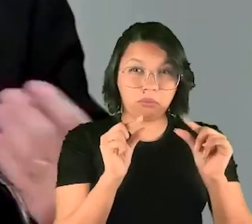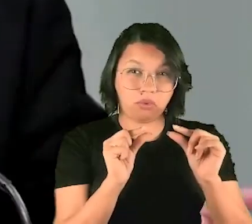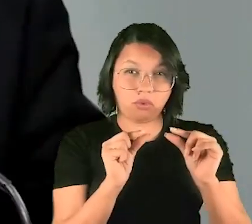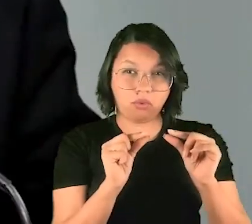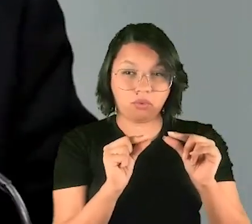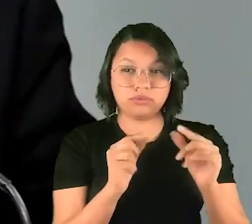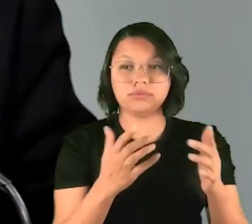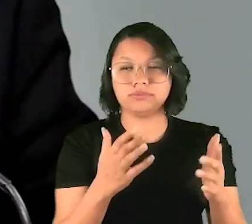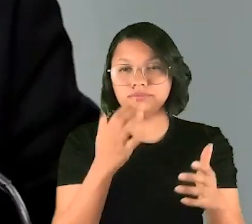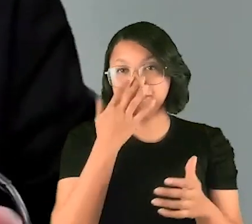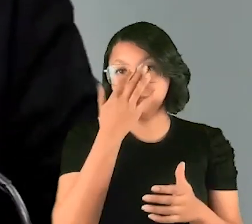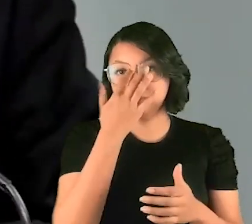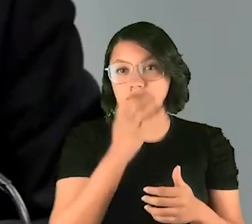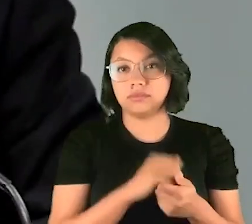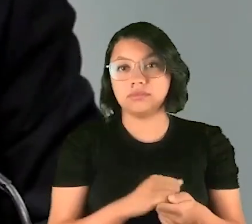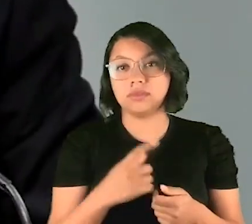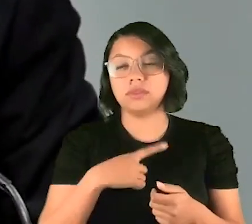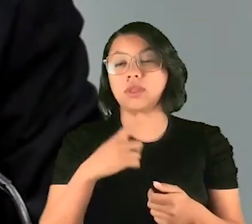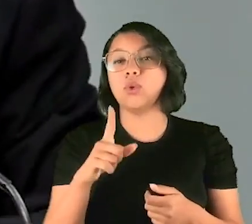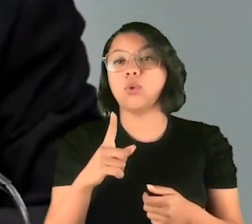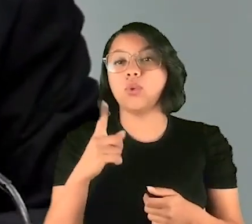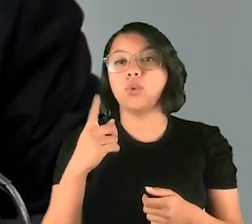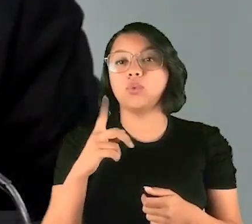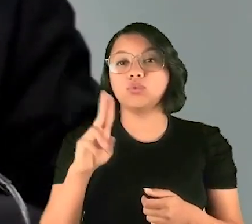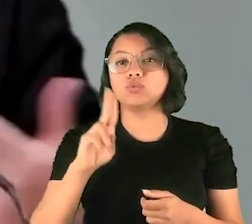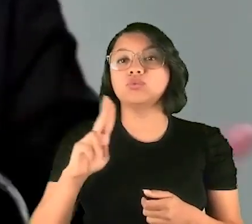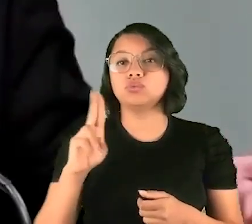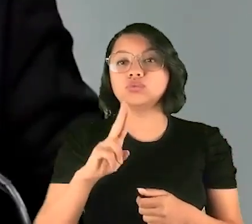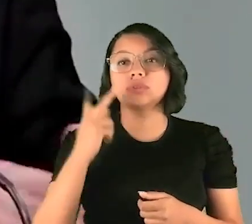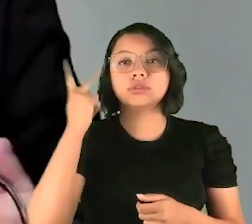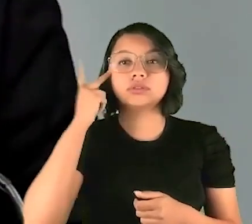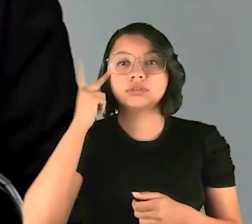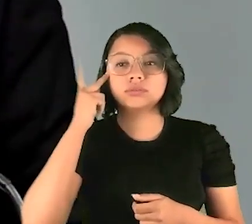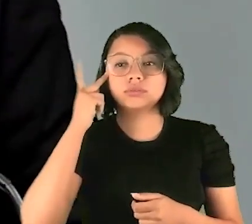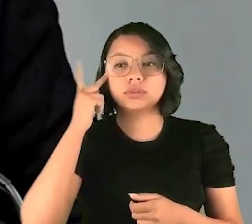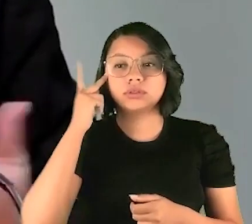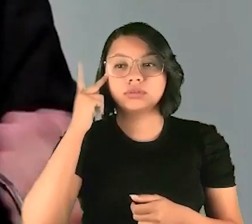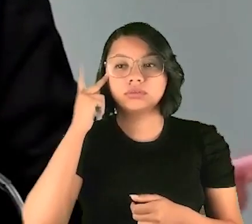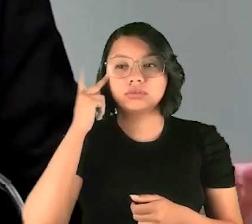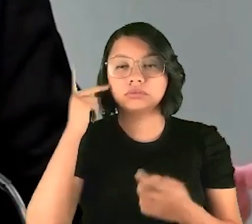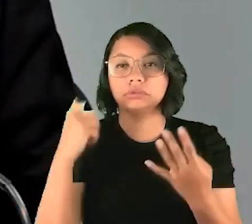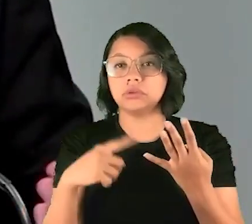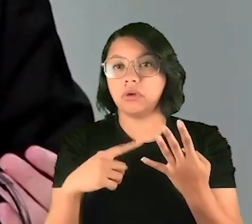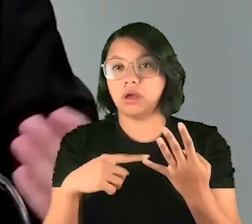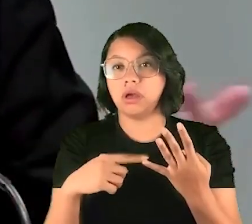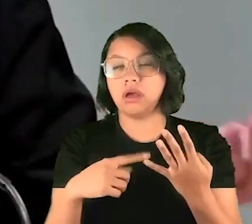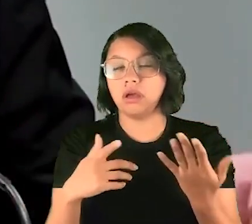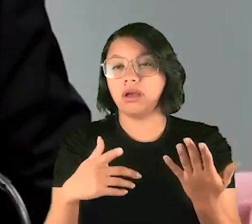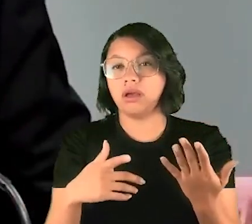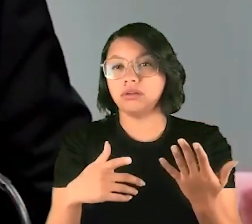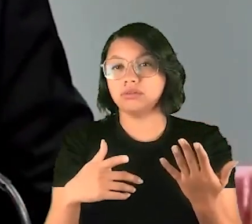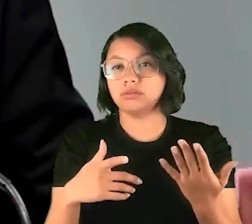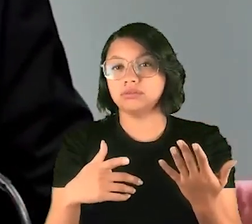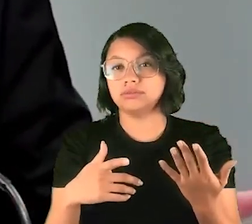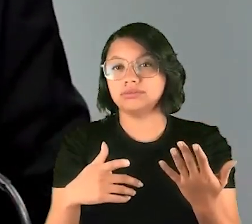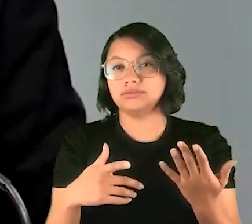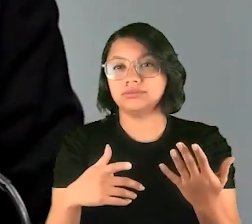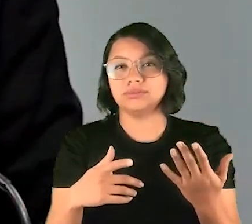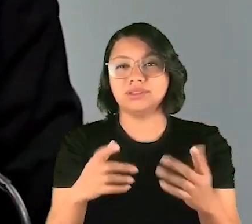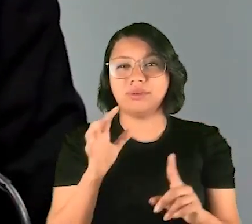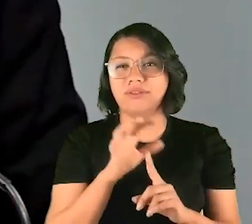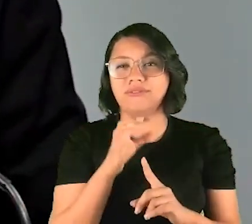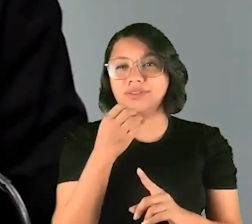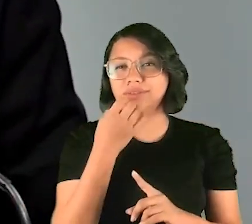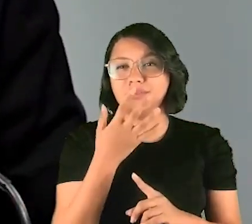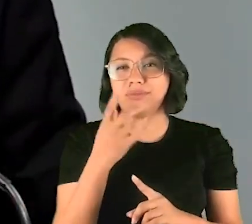ou o benefício é mínimo, né? Tem um anticorpo monoclonal utilizado no estado de São Paulo, que é fartamente utilizado, o ganho